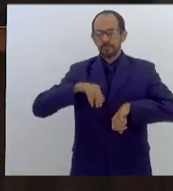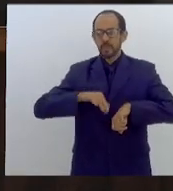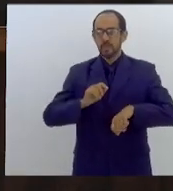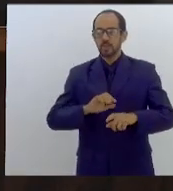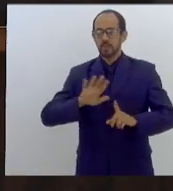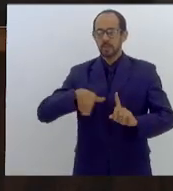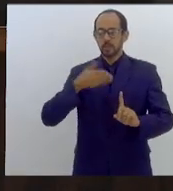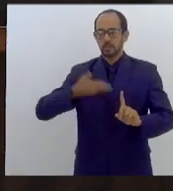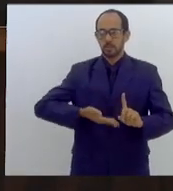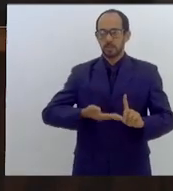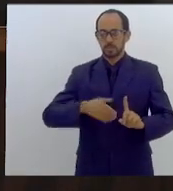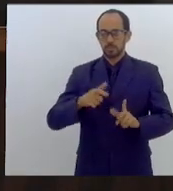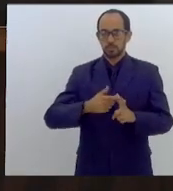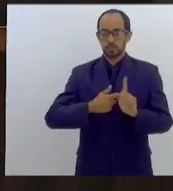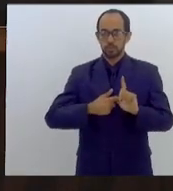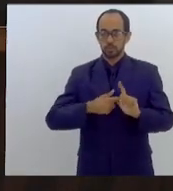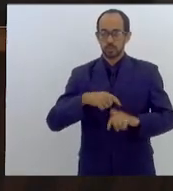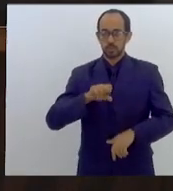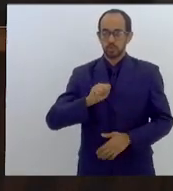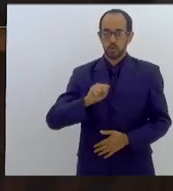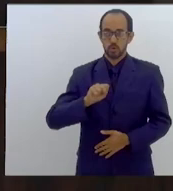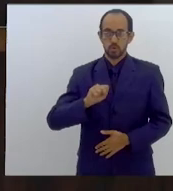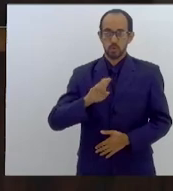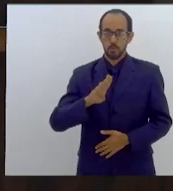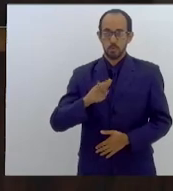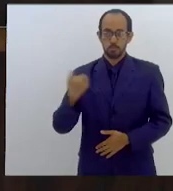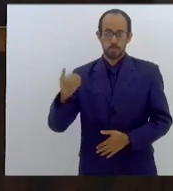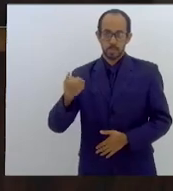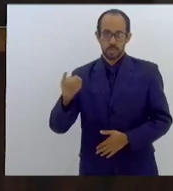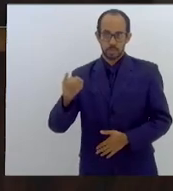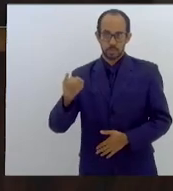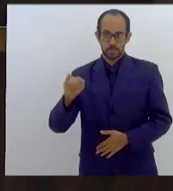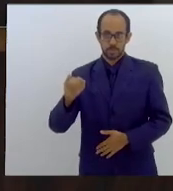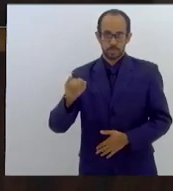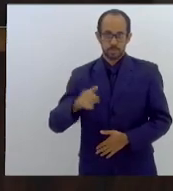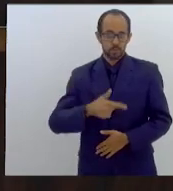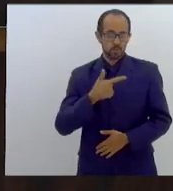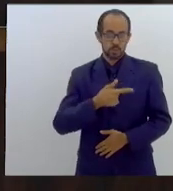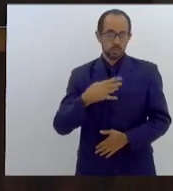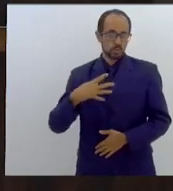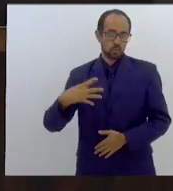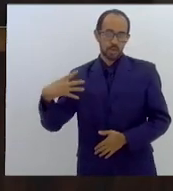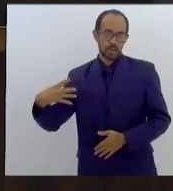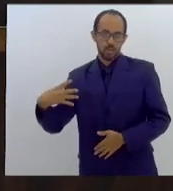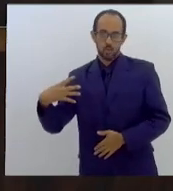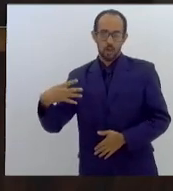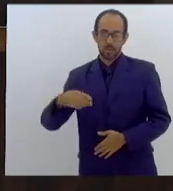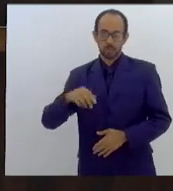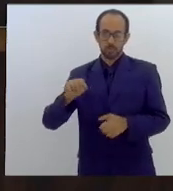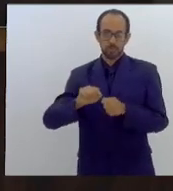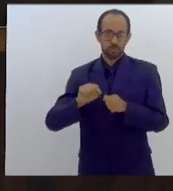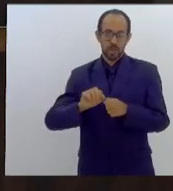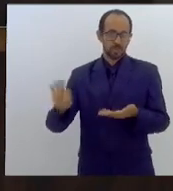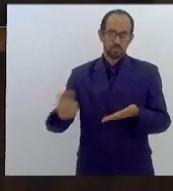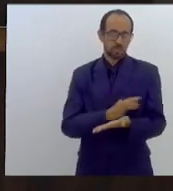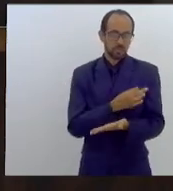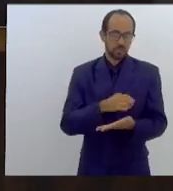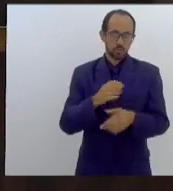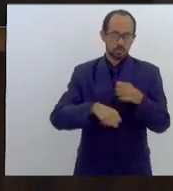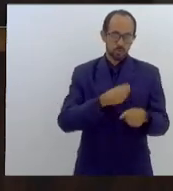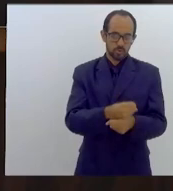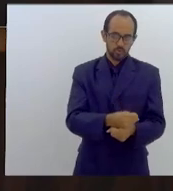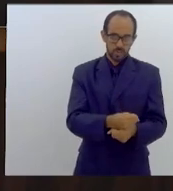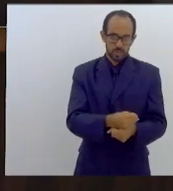bi, com impacto 244, faz na caneta para o próximo ano. Então, não acha que estaremos protegendo